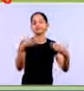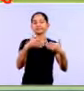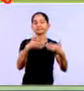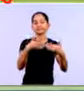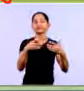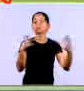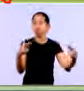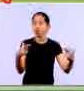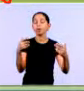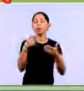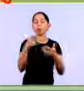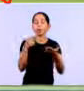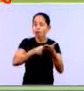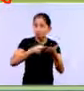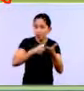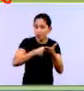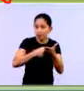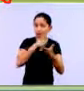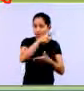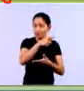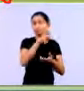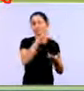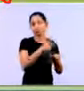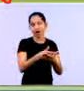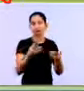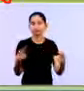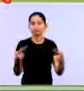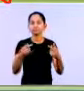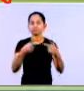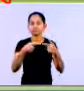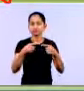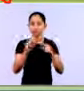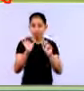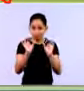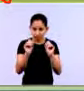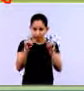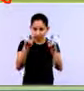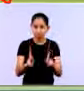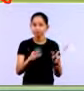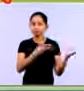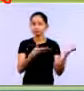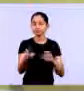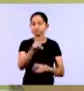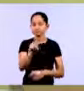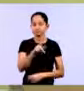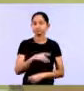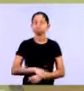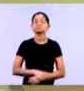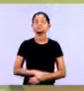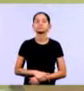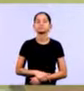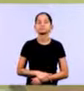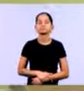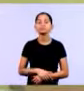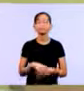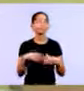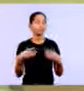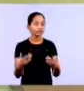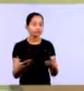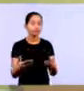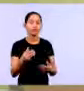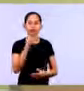de cobrar o tributo do sujeito passivo. Considerações, professor Cristiano? Professora, nós